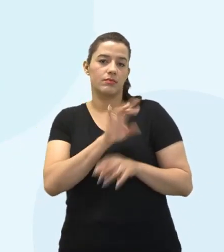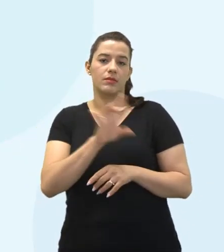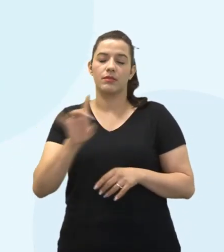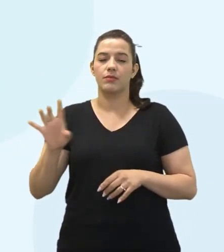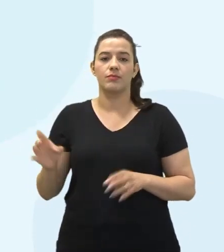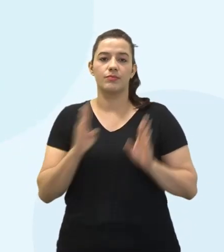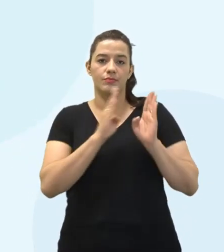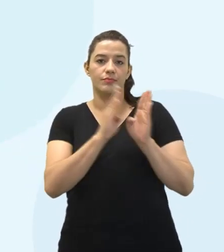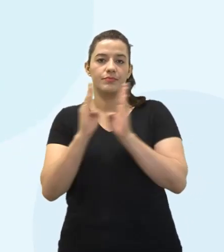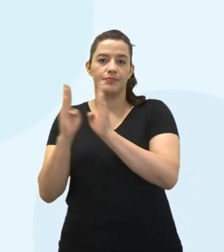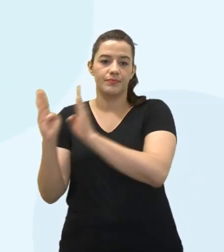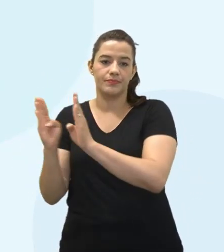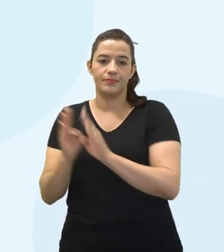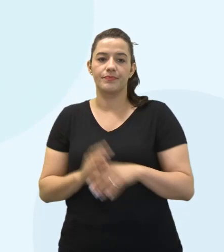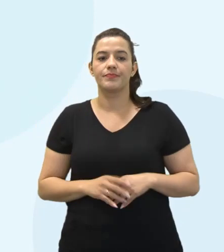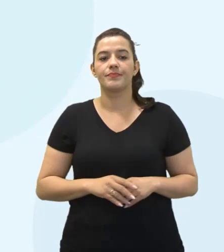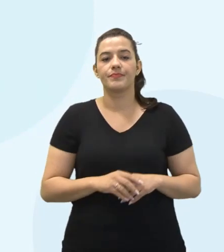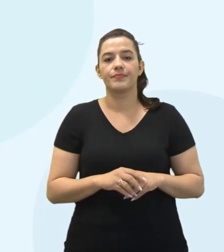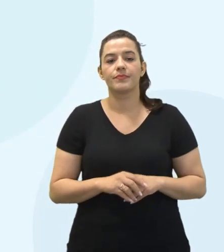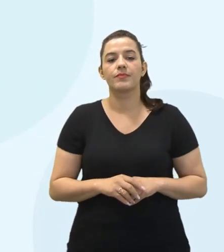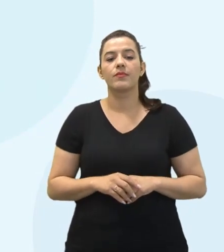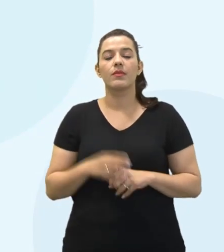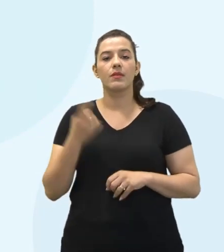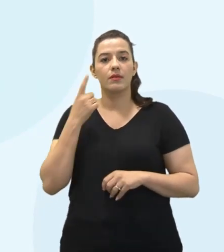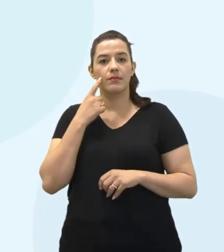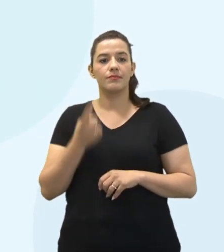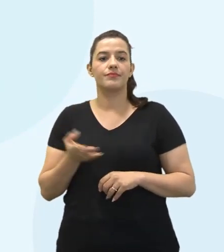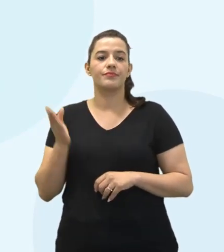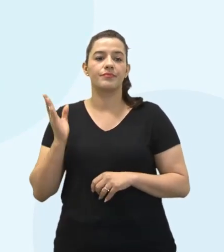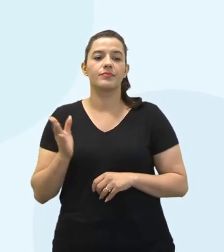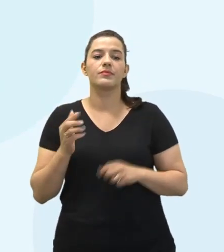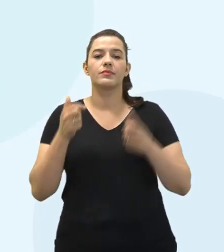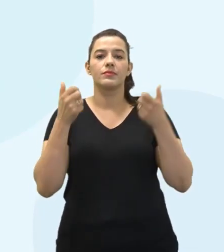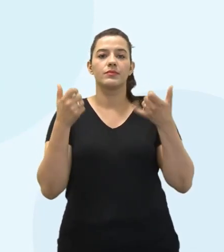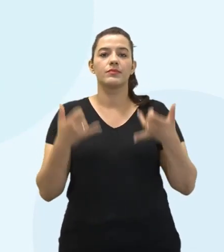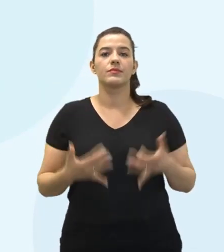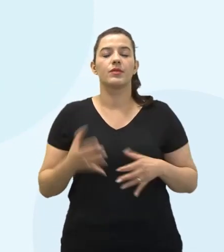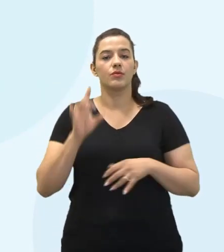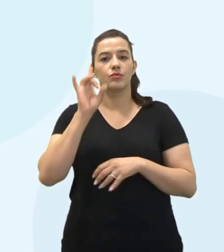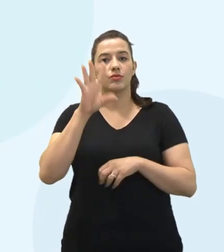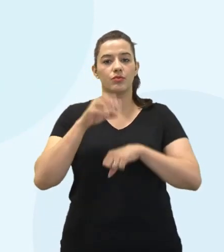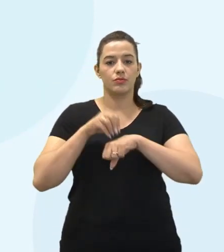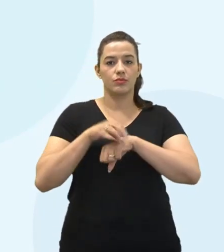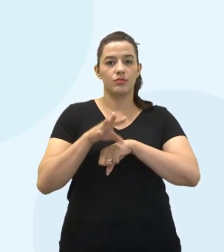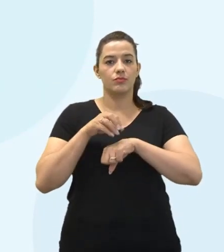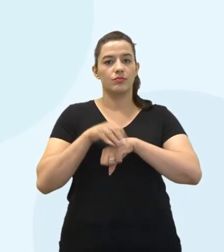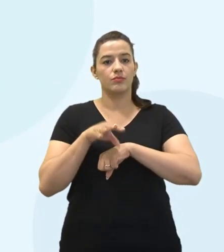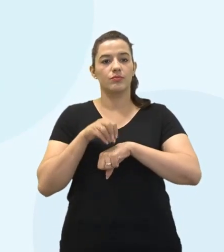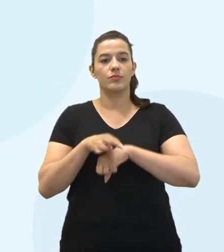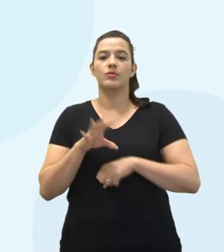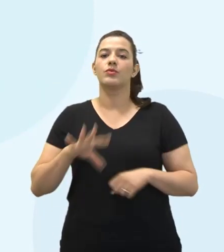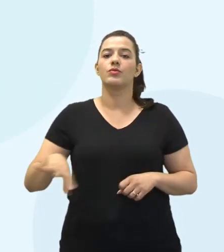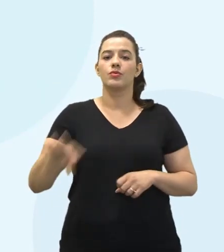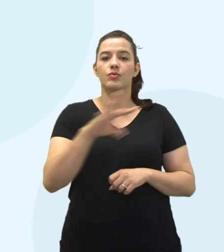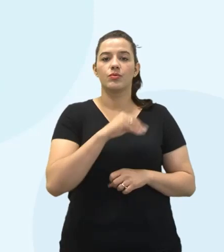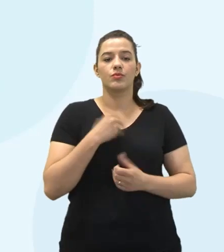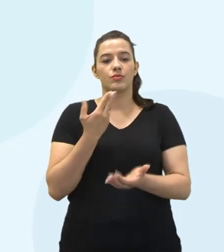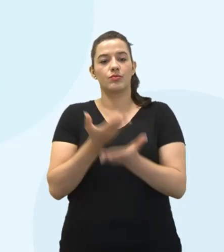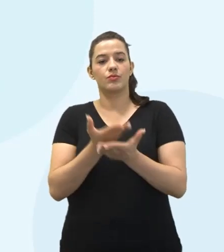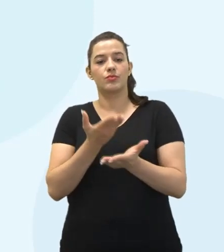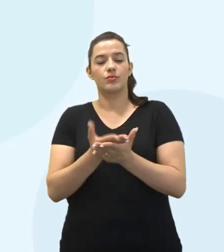classes né aqui é professores é só apenas sugestões né em que todos os estudantes